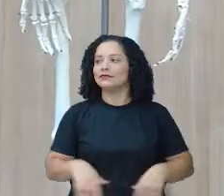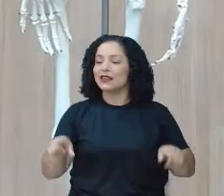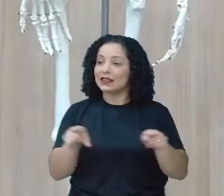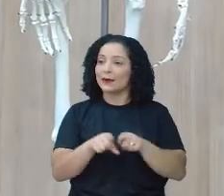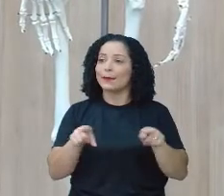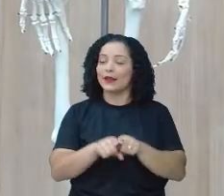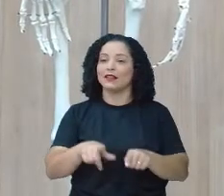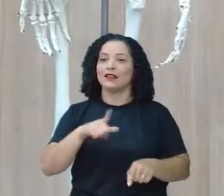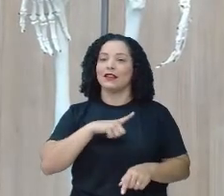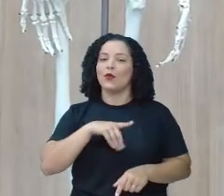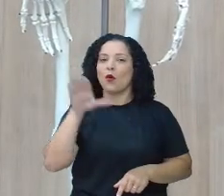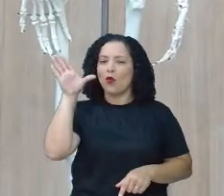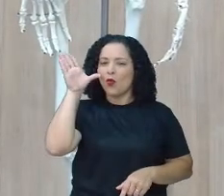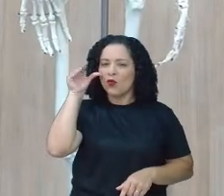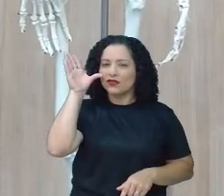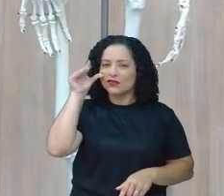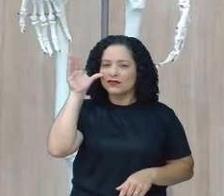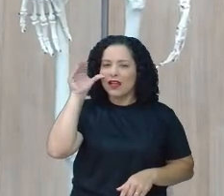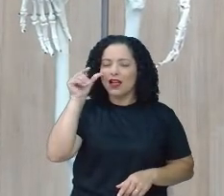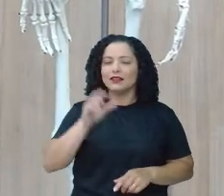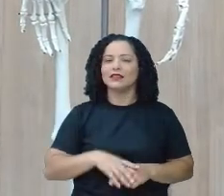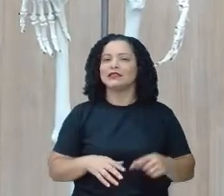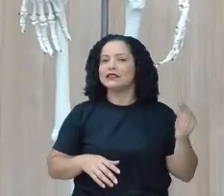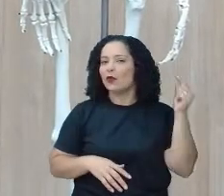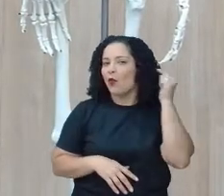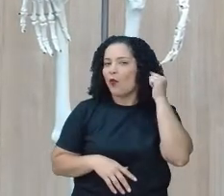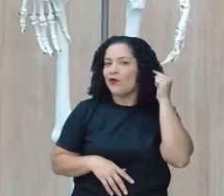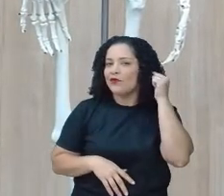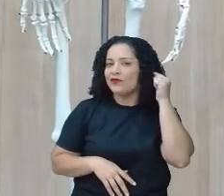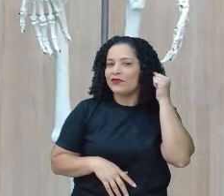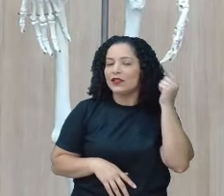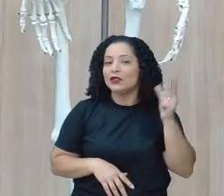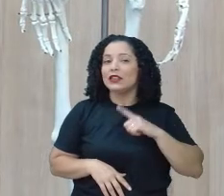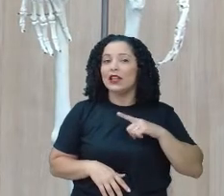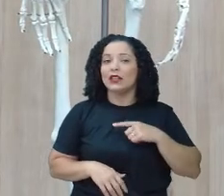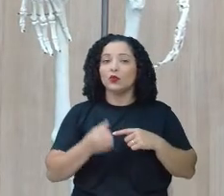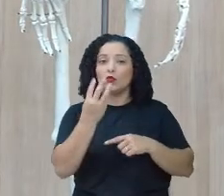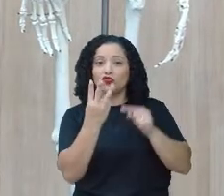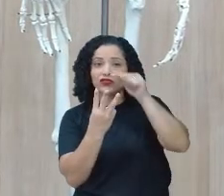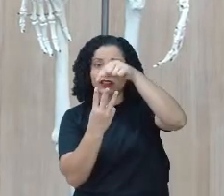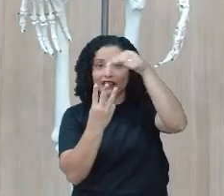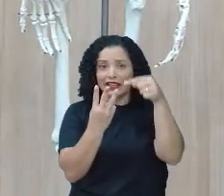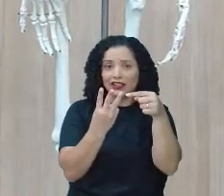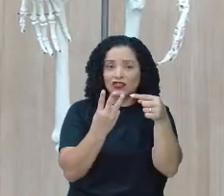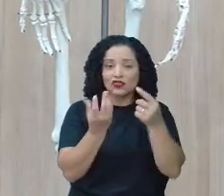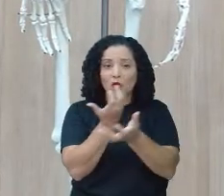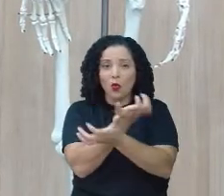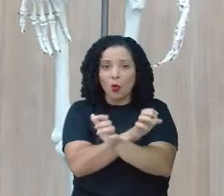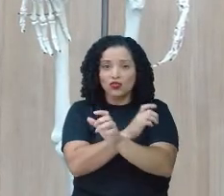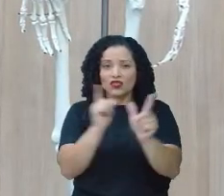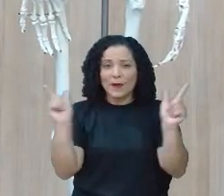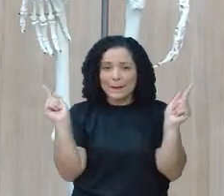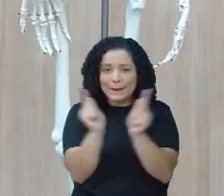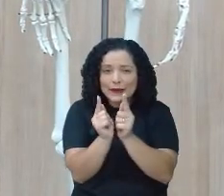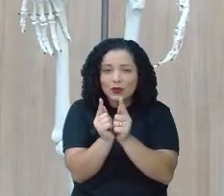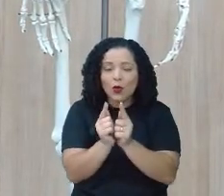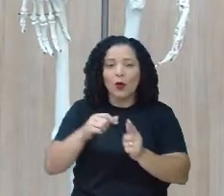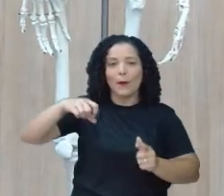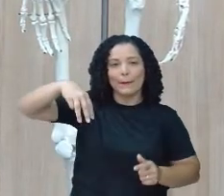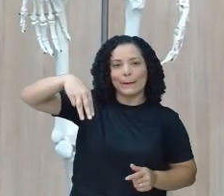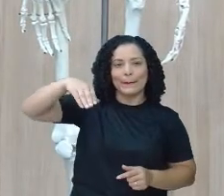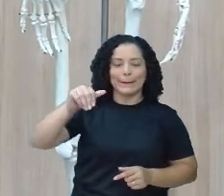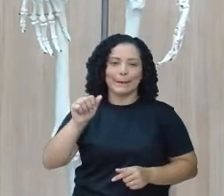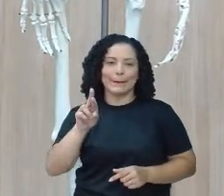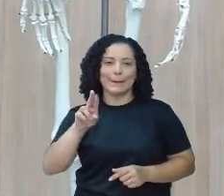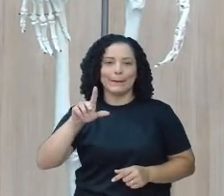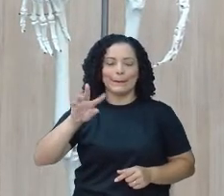curiosidade, pessoal. Sabe o que nós vamos ver no ouvido? Os 3 menores ossículos do nosso corpo. O martelo, a bigorna e o